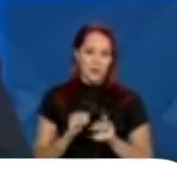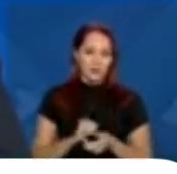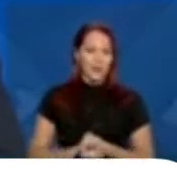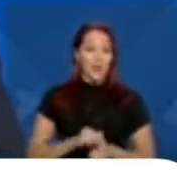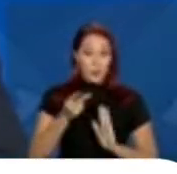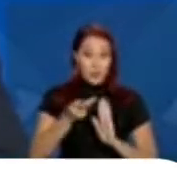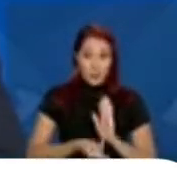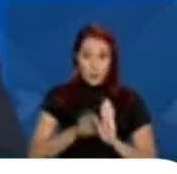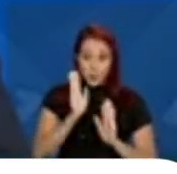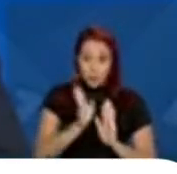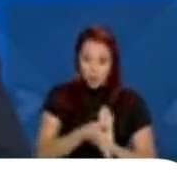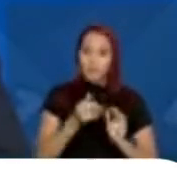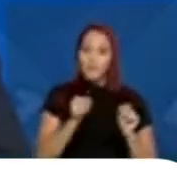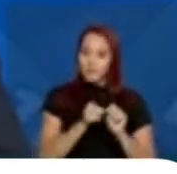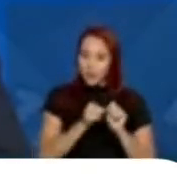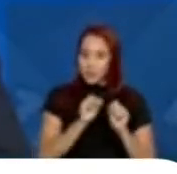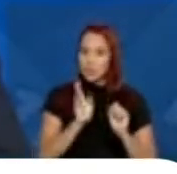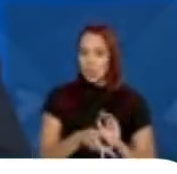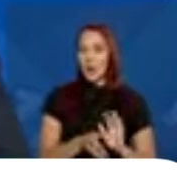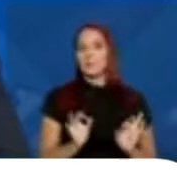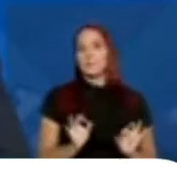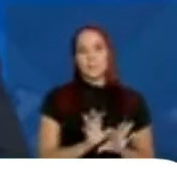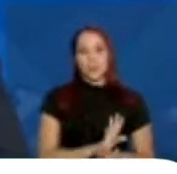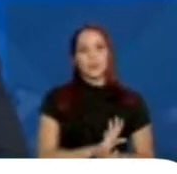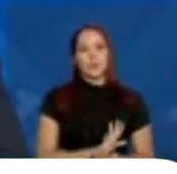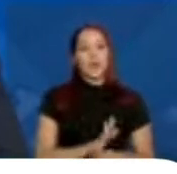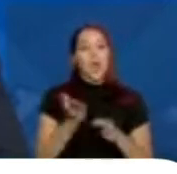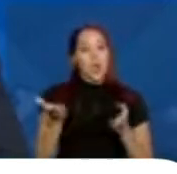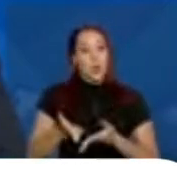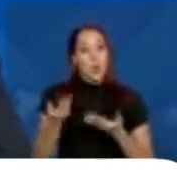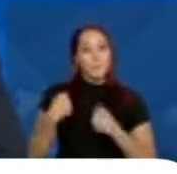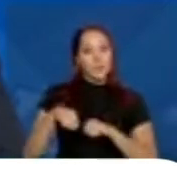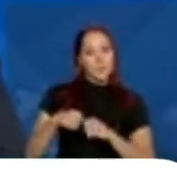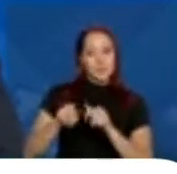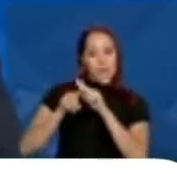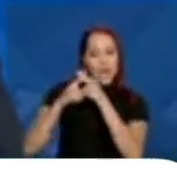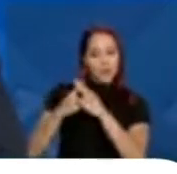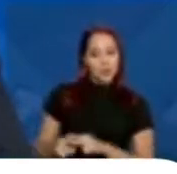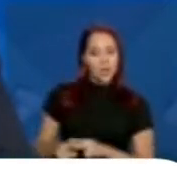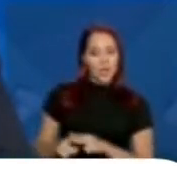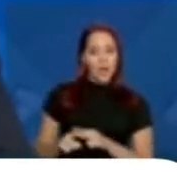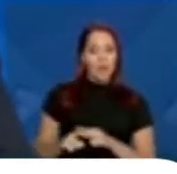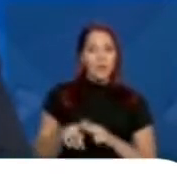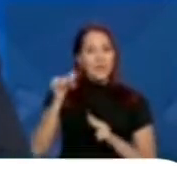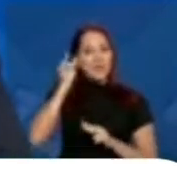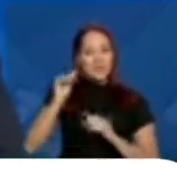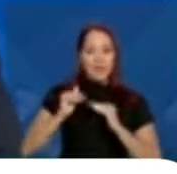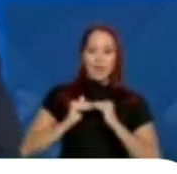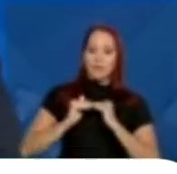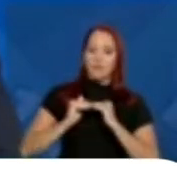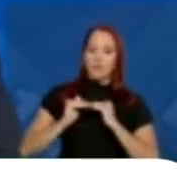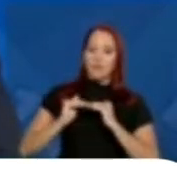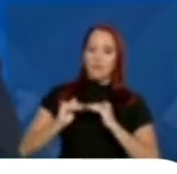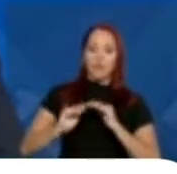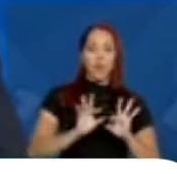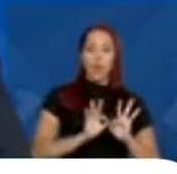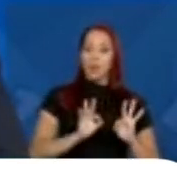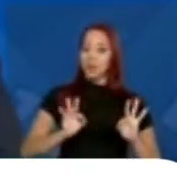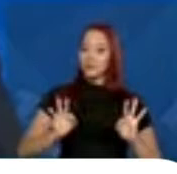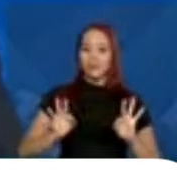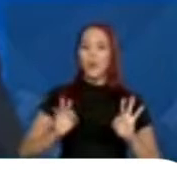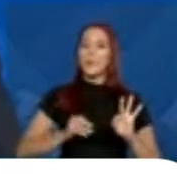ele já foi feito. Precisamos ajustar a não linearidade para